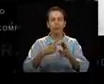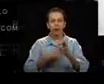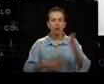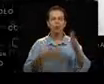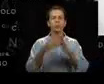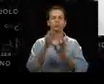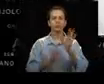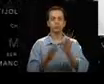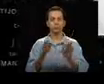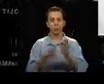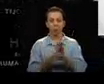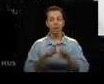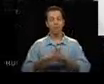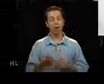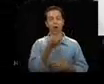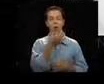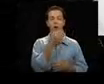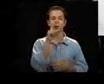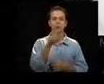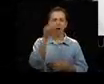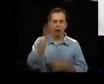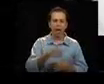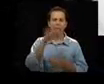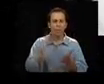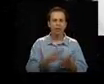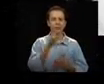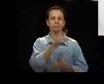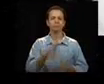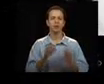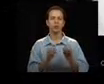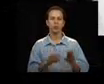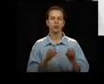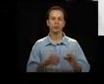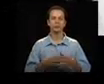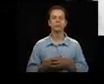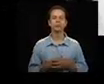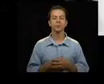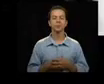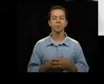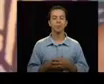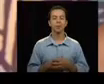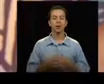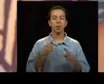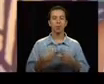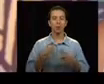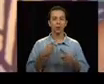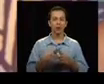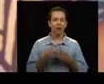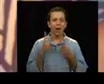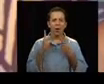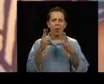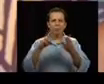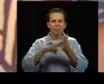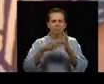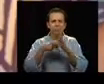todo o respeito que eu tenho pela magistratura, eu acho que você é mesmo um educador.